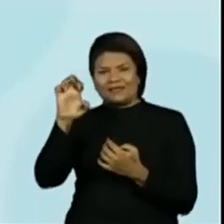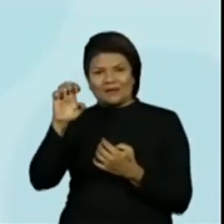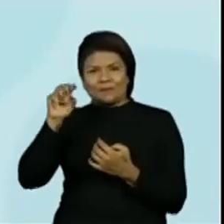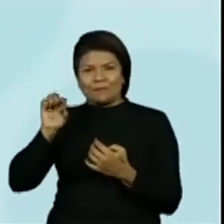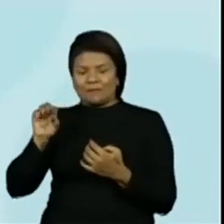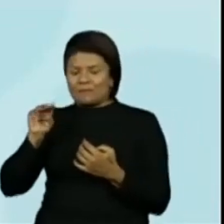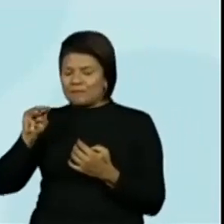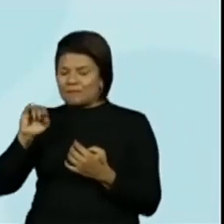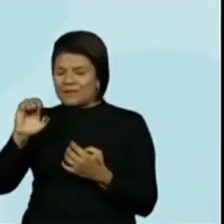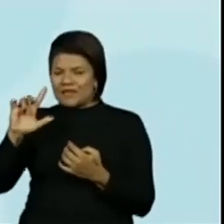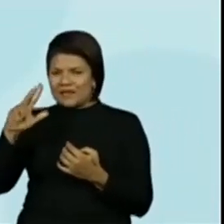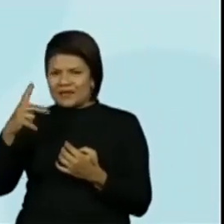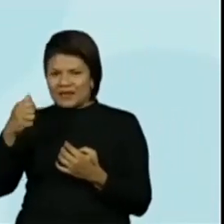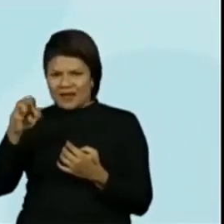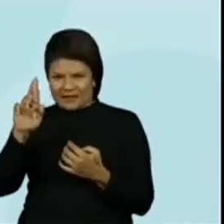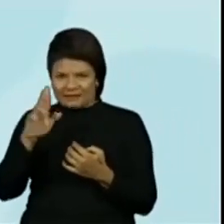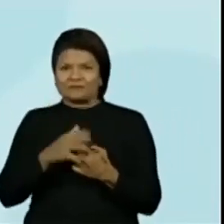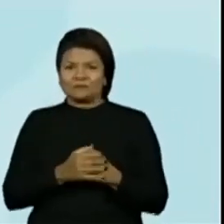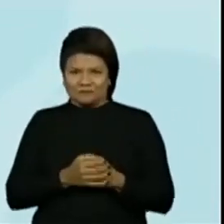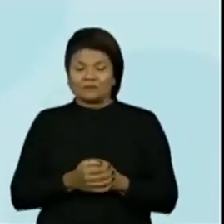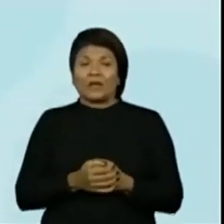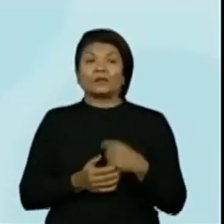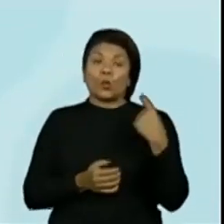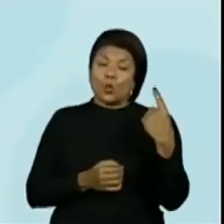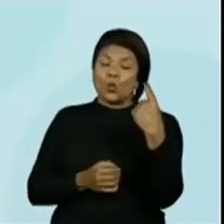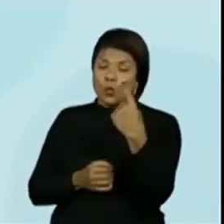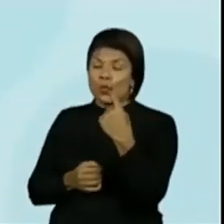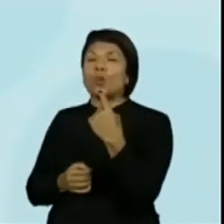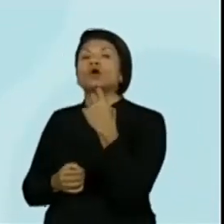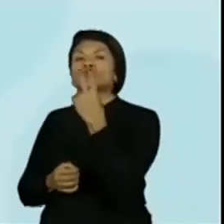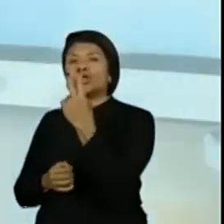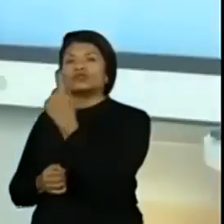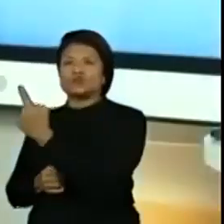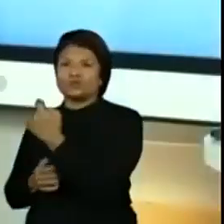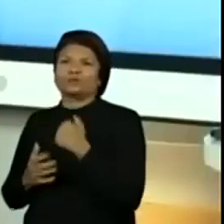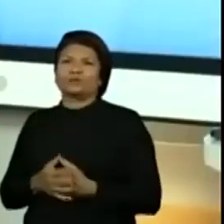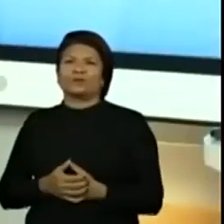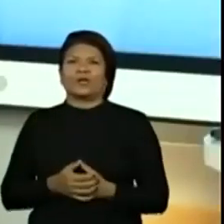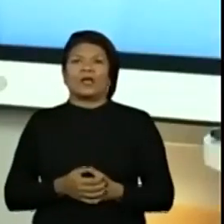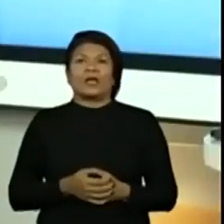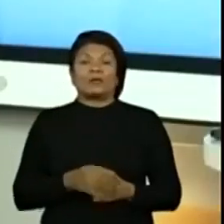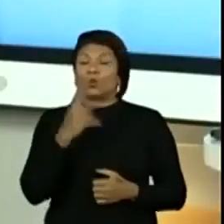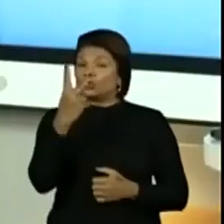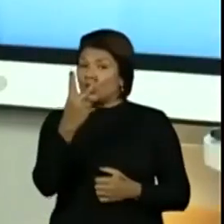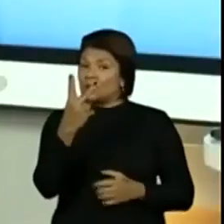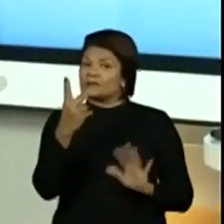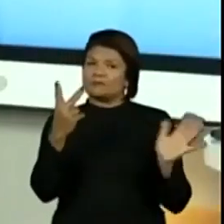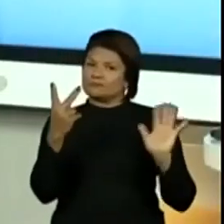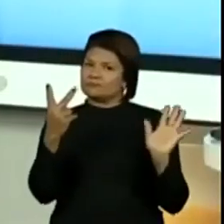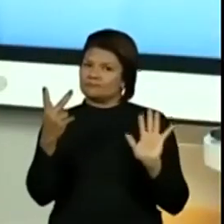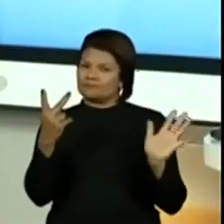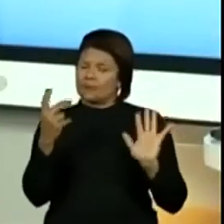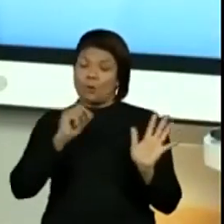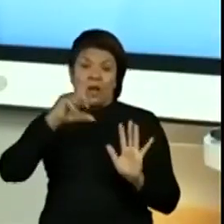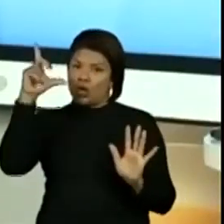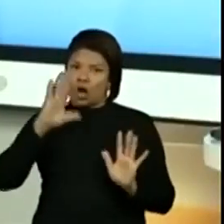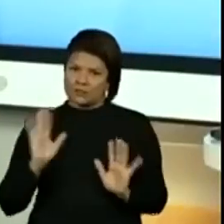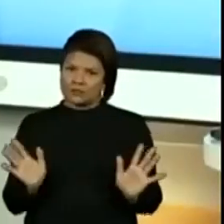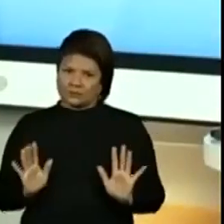1, 2 e 1. Então, esse daqui eu já sei que ele vai ser o maior.